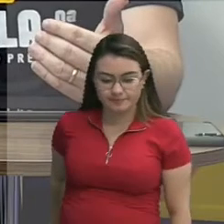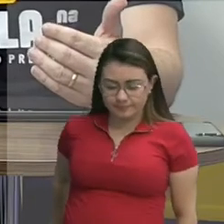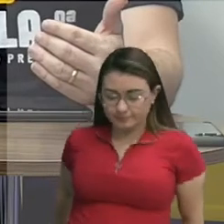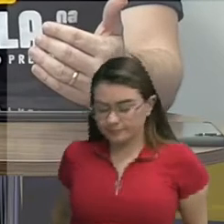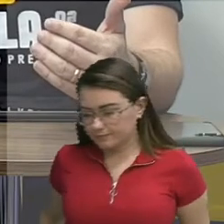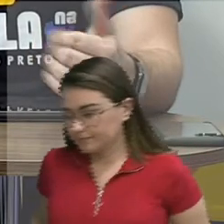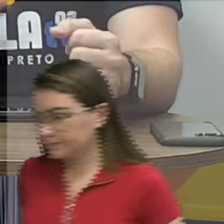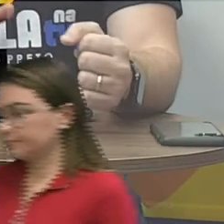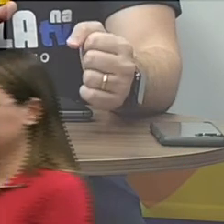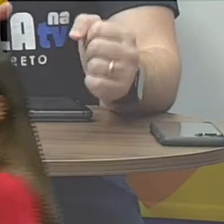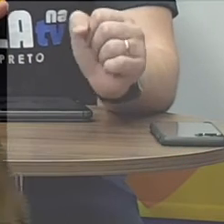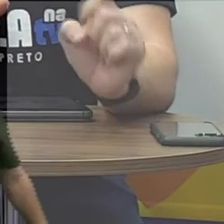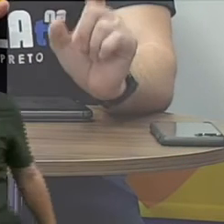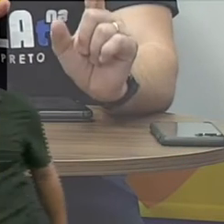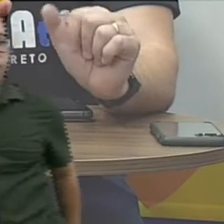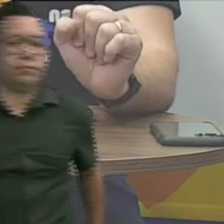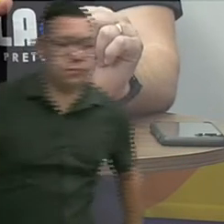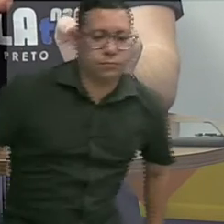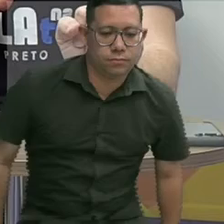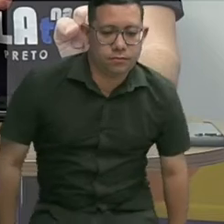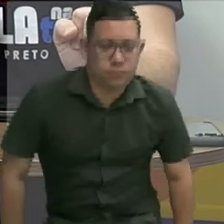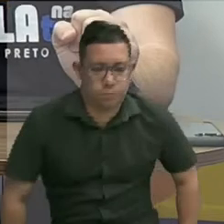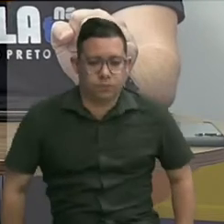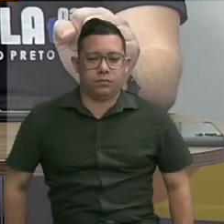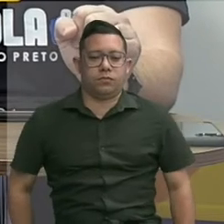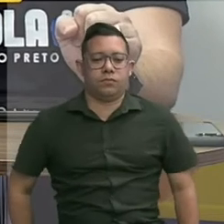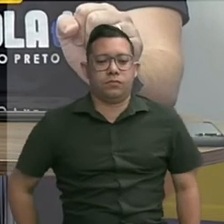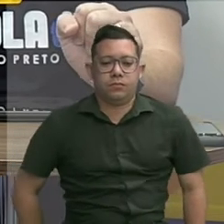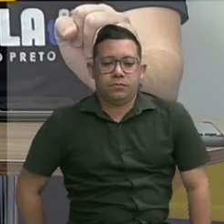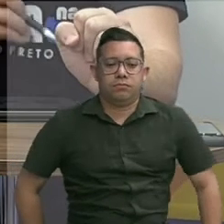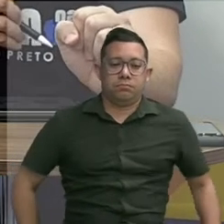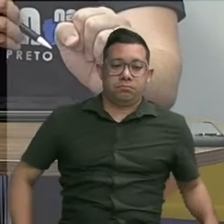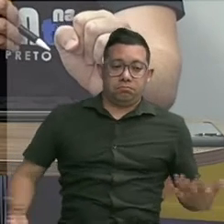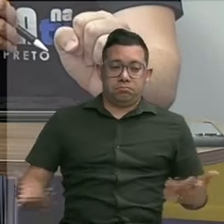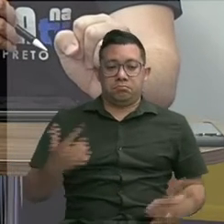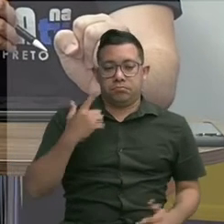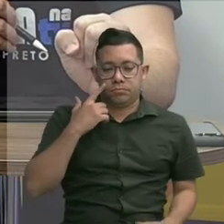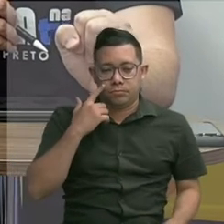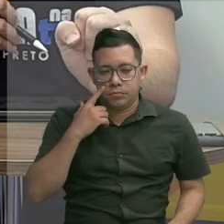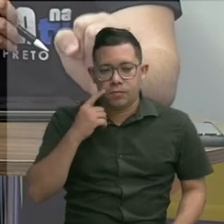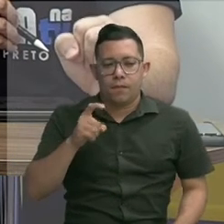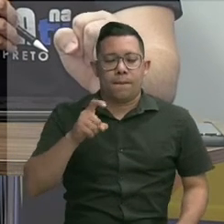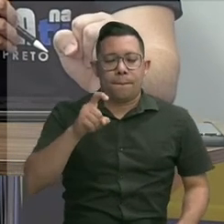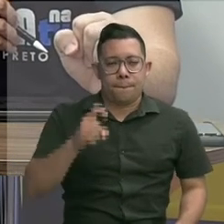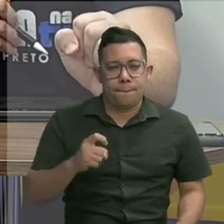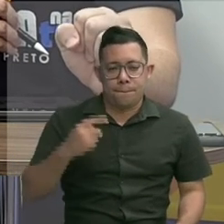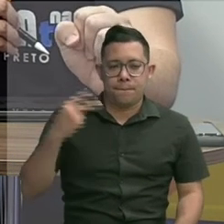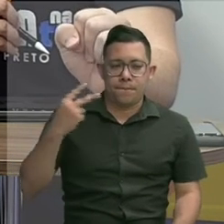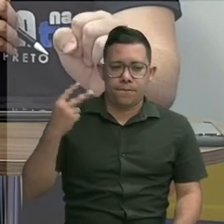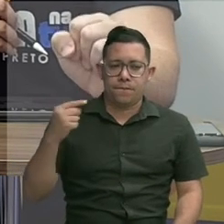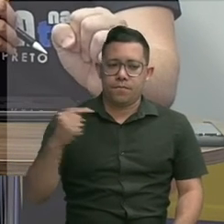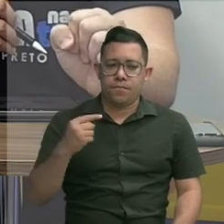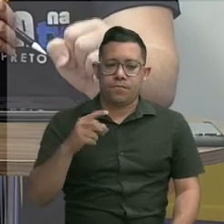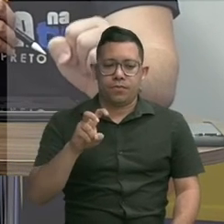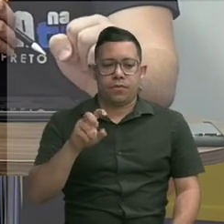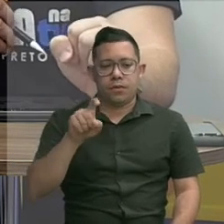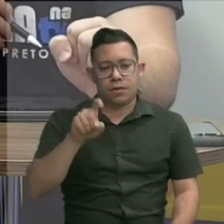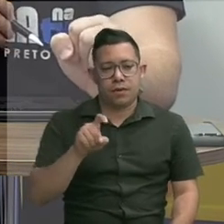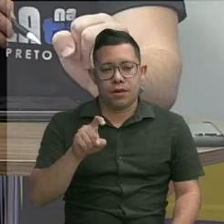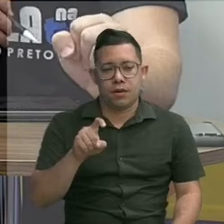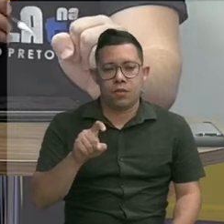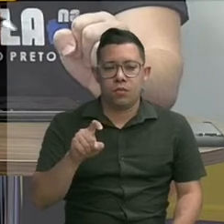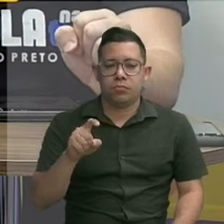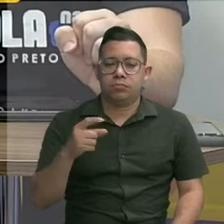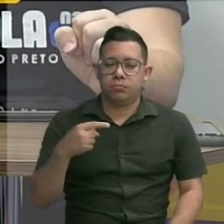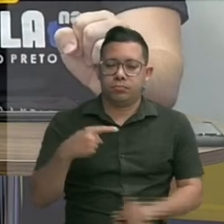vou voltar lá na equação Olha lá a equação essa daqui ó x ao quadrado menos 5x mais 6 igual a zero